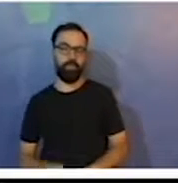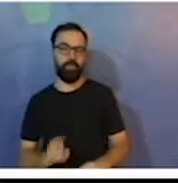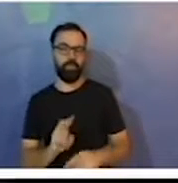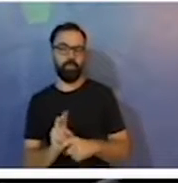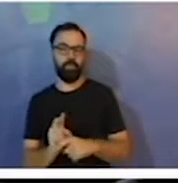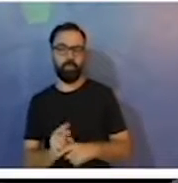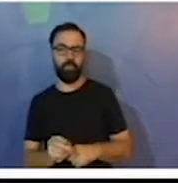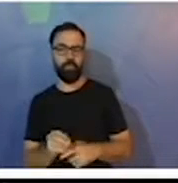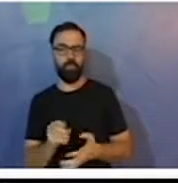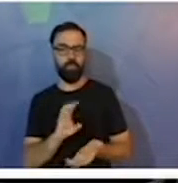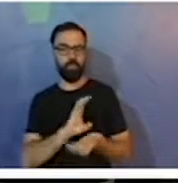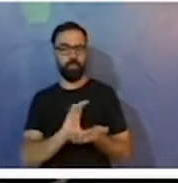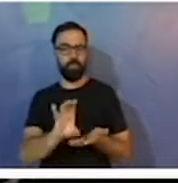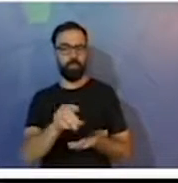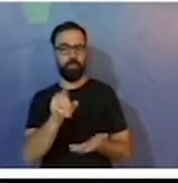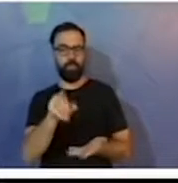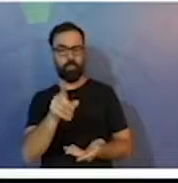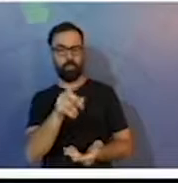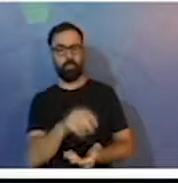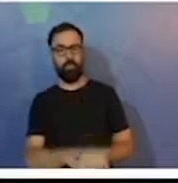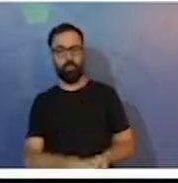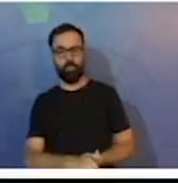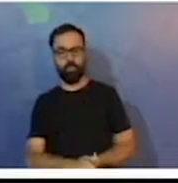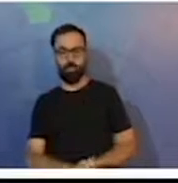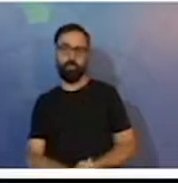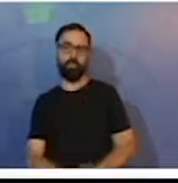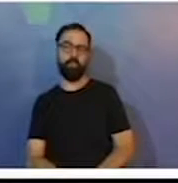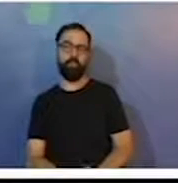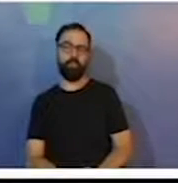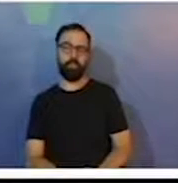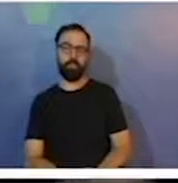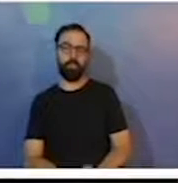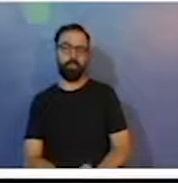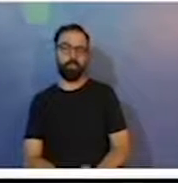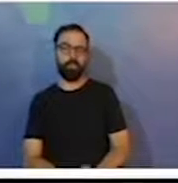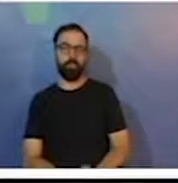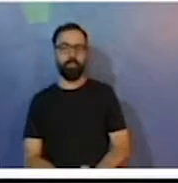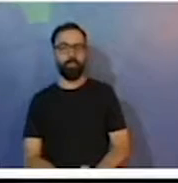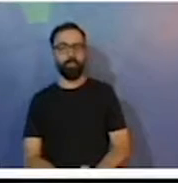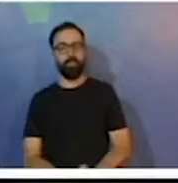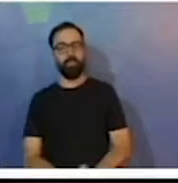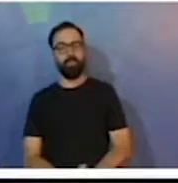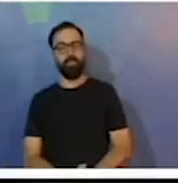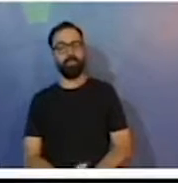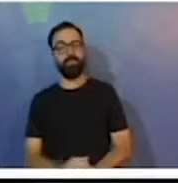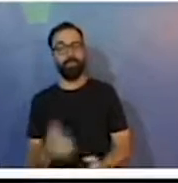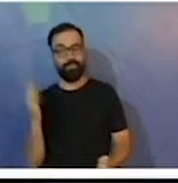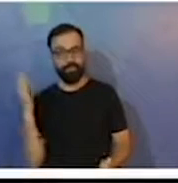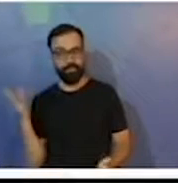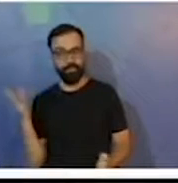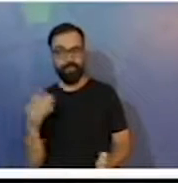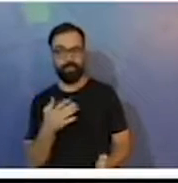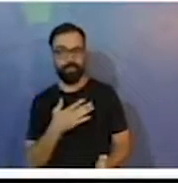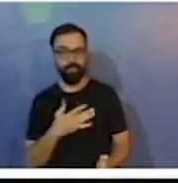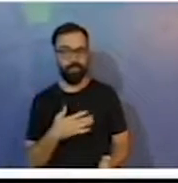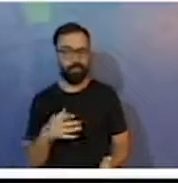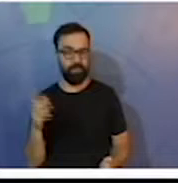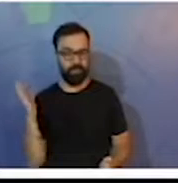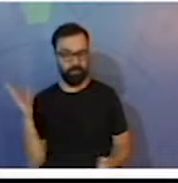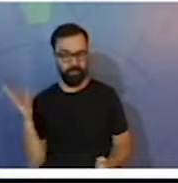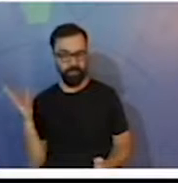vídeo foi enviado por sua professora no grupo da sua turma Olá eu sou